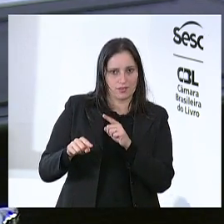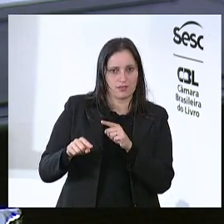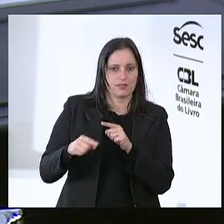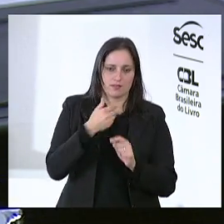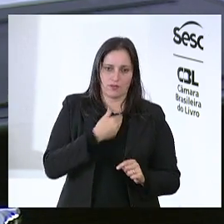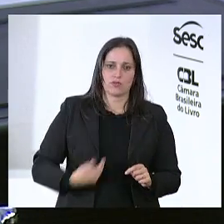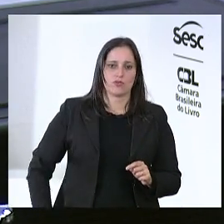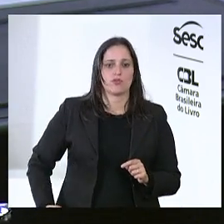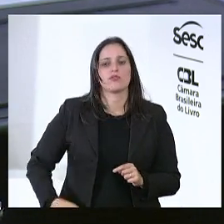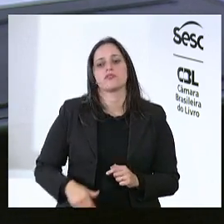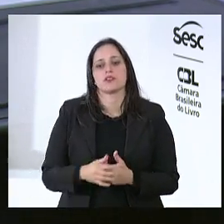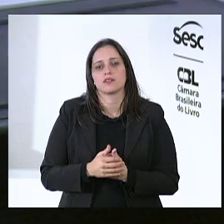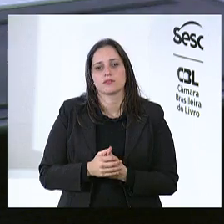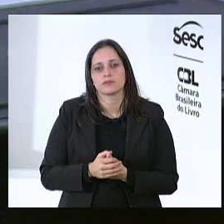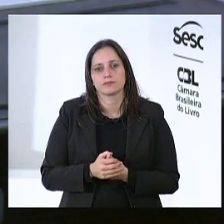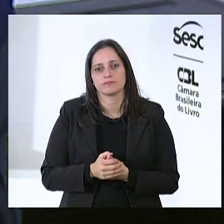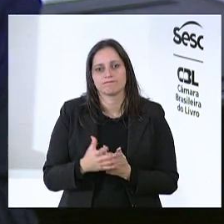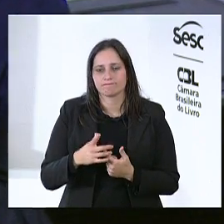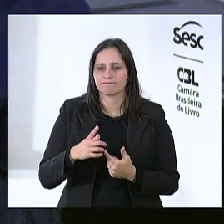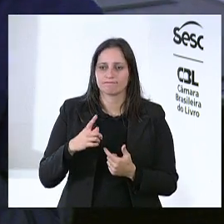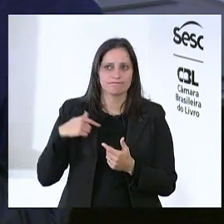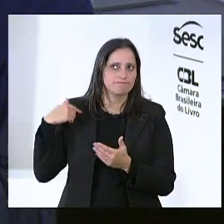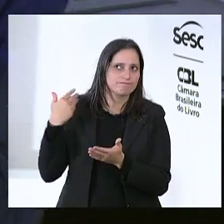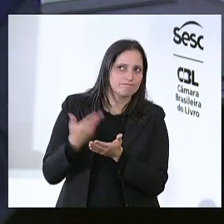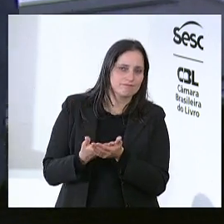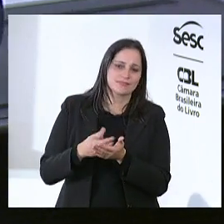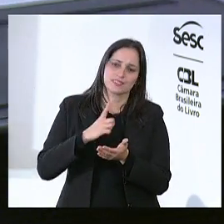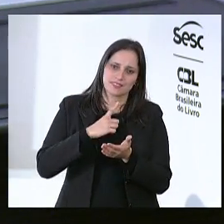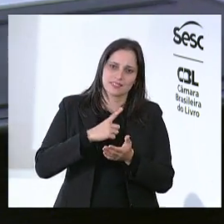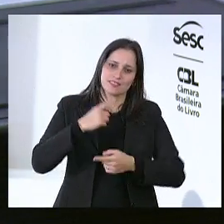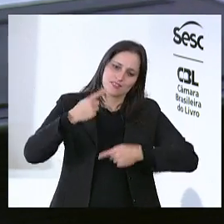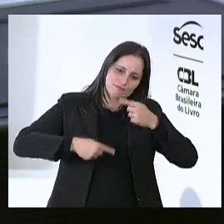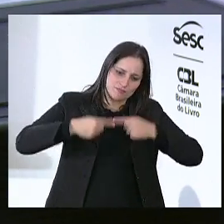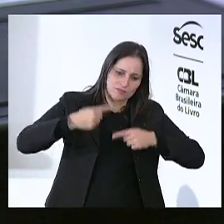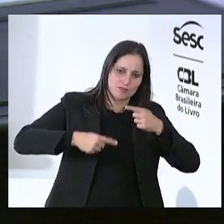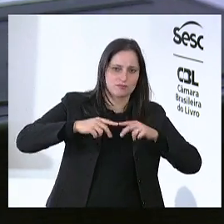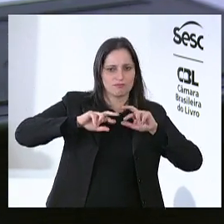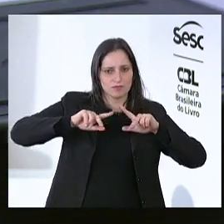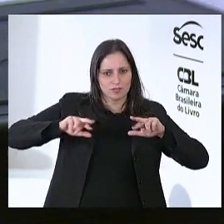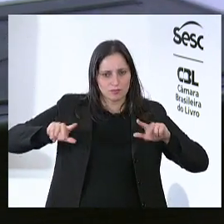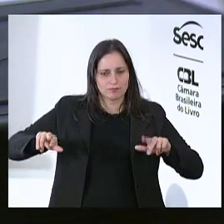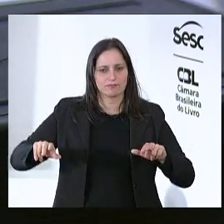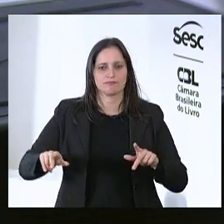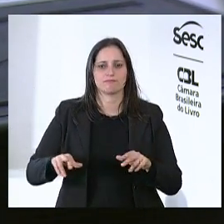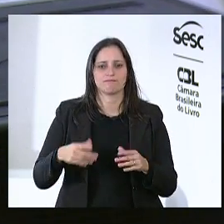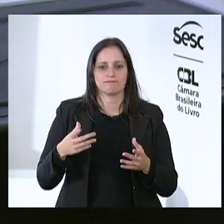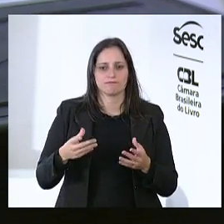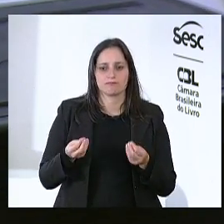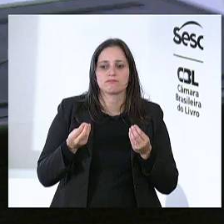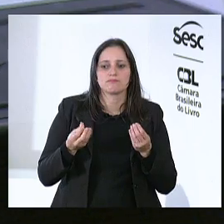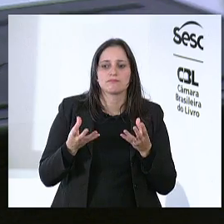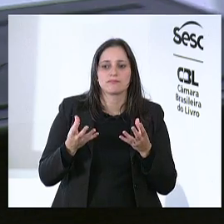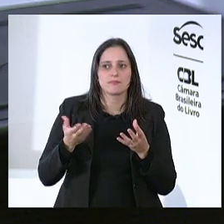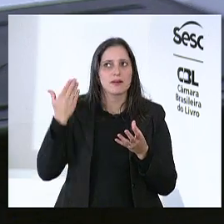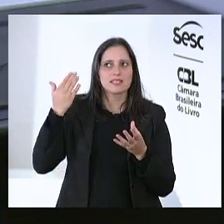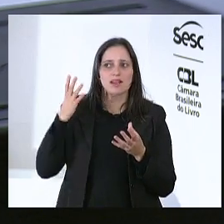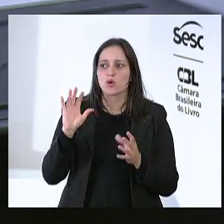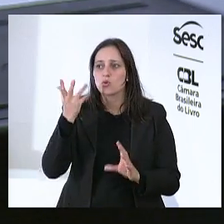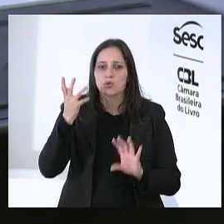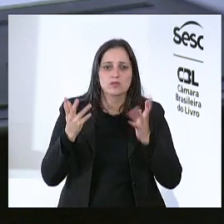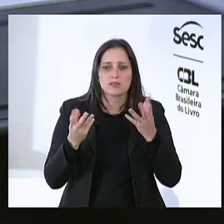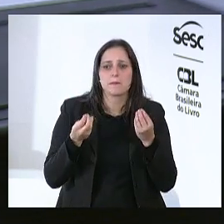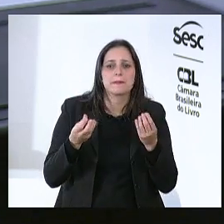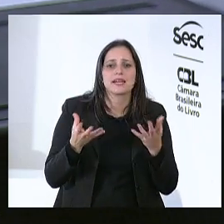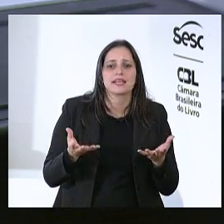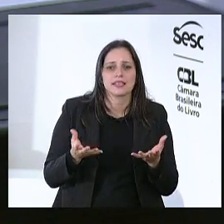ainda percebe muitas disputas sobre o sentido daqueles eventos, né? E essas disputas,